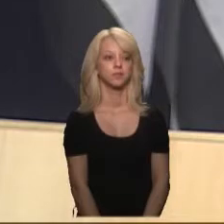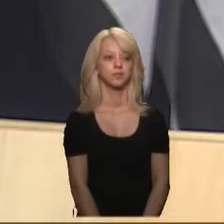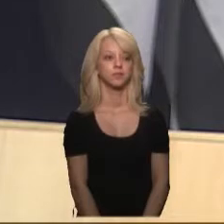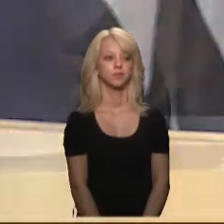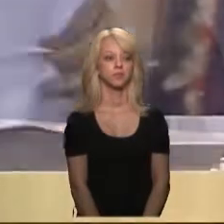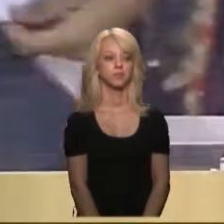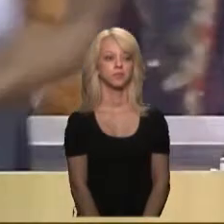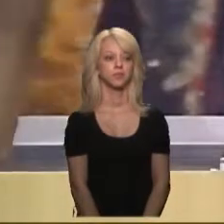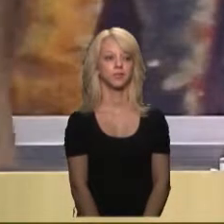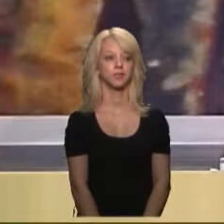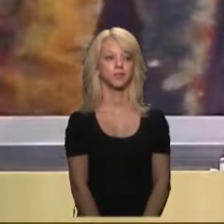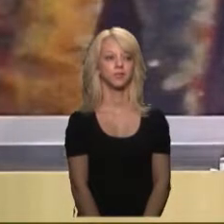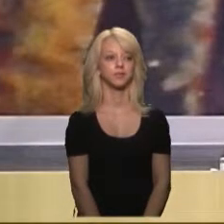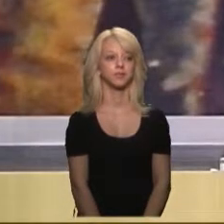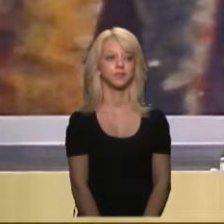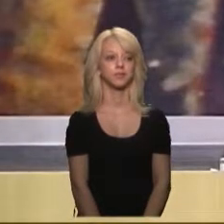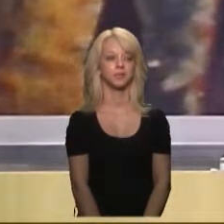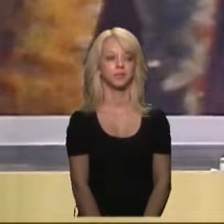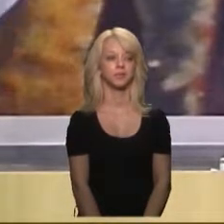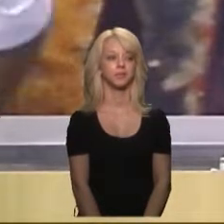Vereadora Goretti.